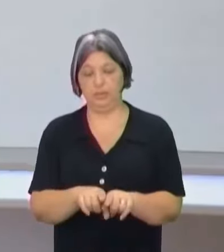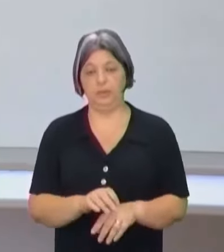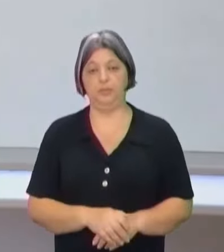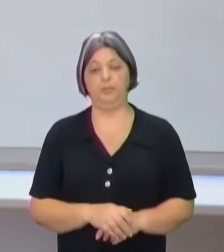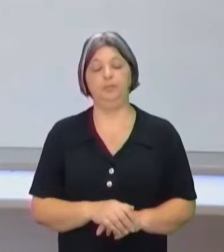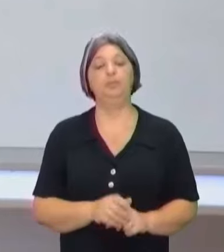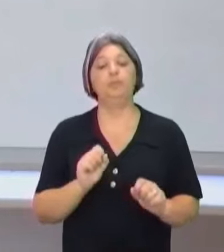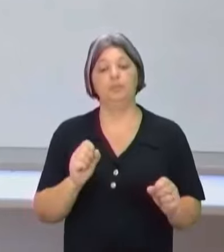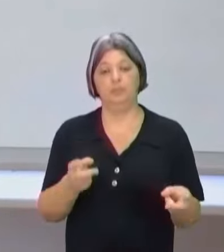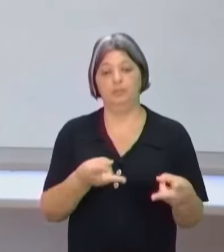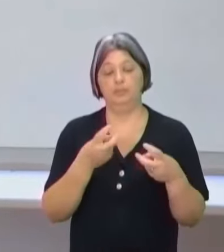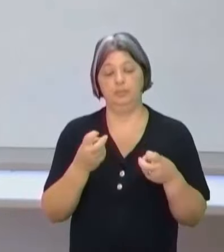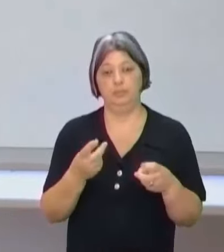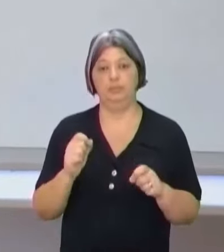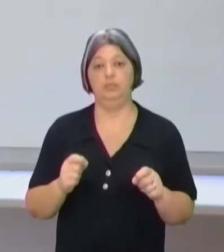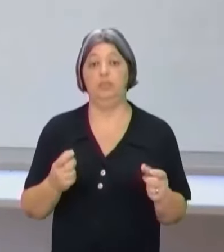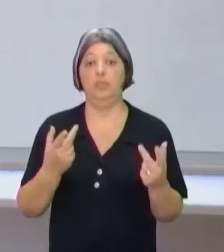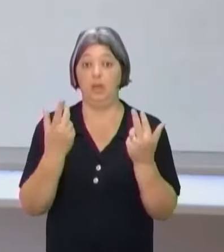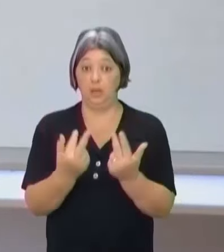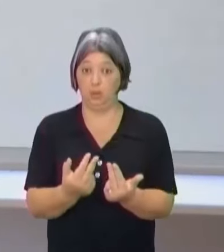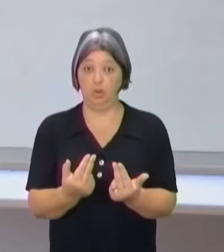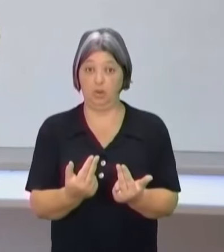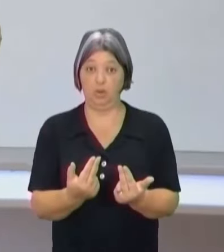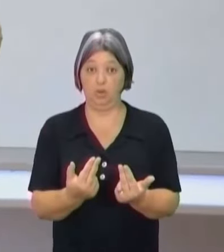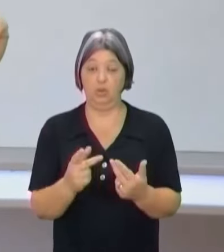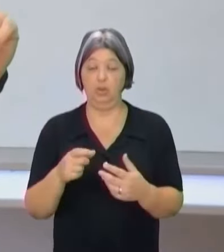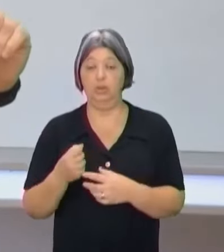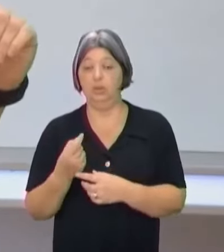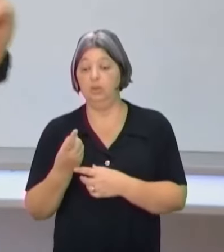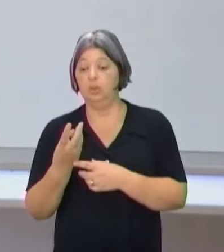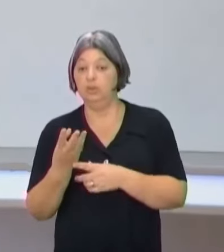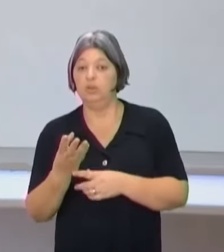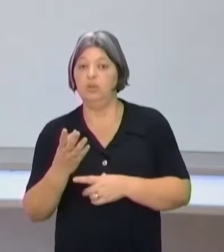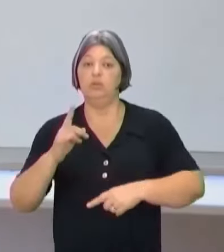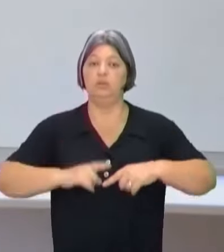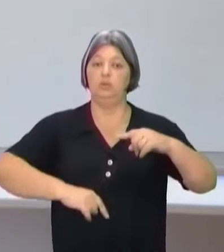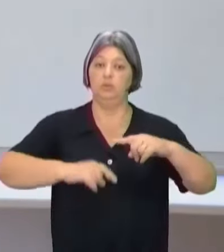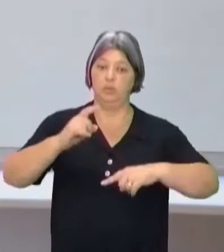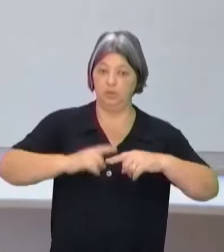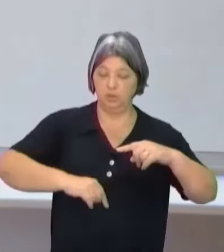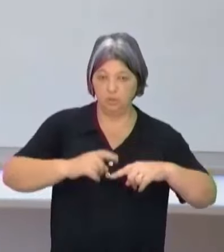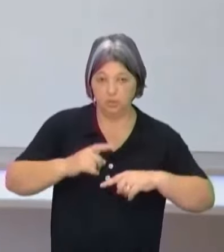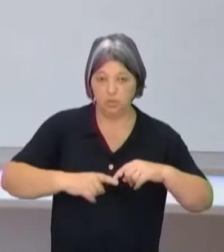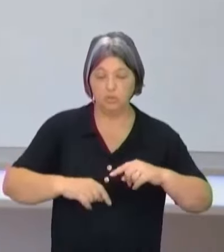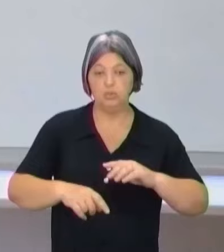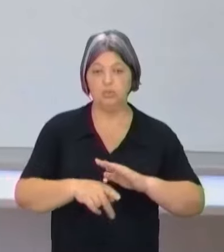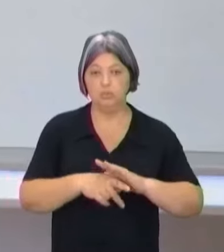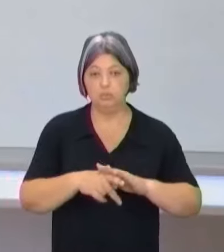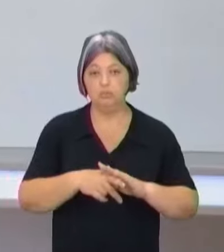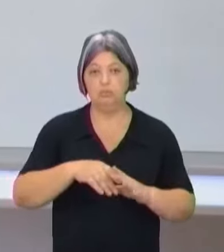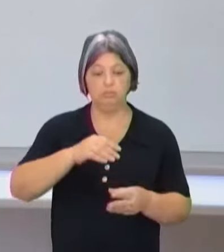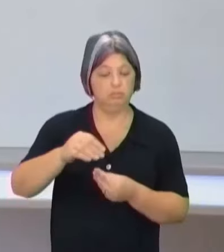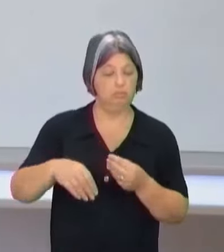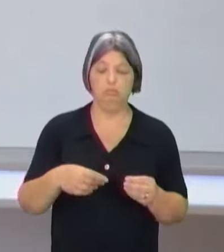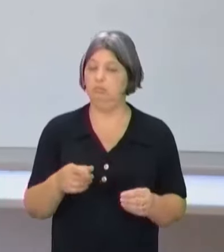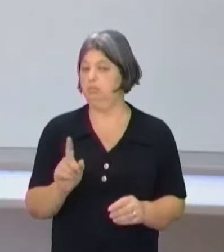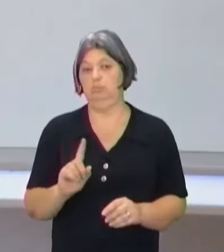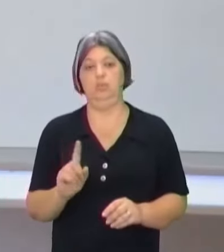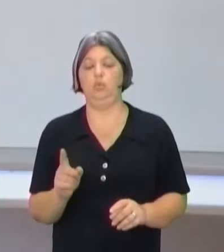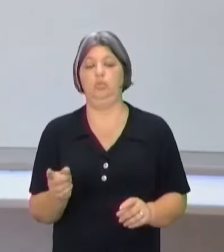essa velocidade, ela é igual quando a quantidade de produto e reagente, ela não altera. Então,